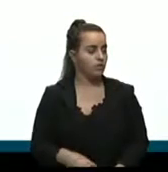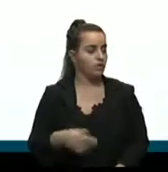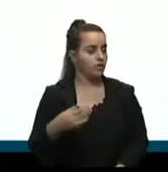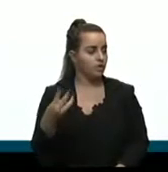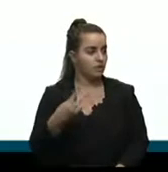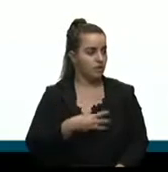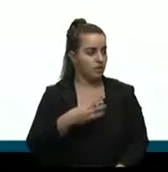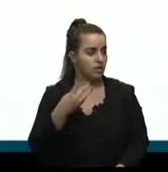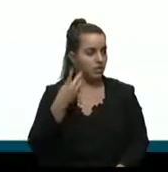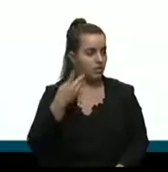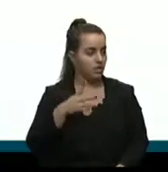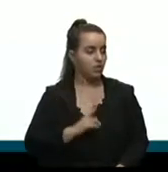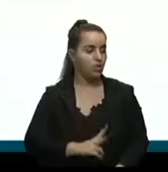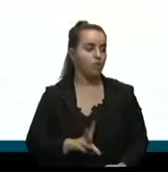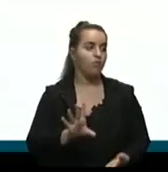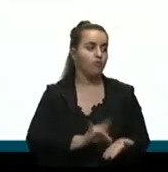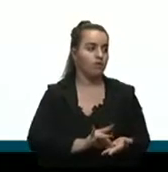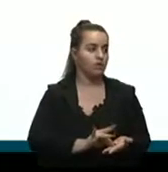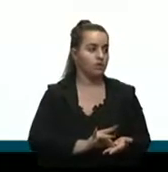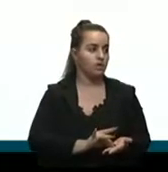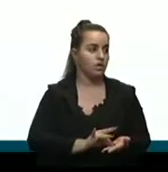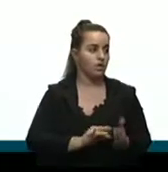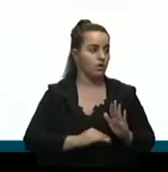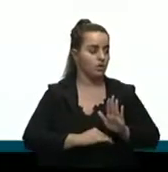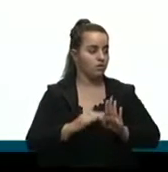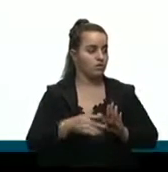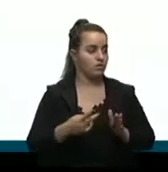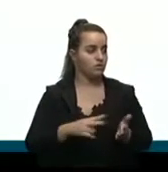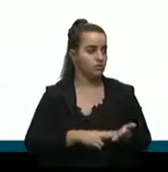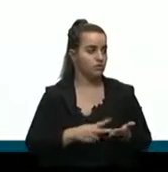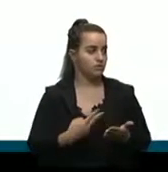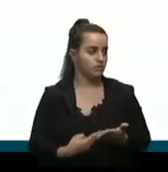Passo 3, fixar o nível de significância.